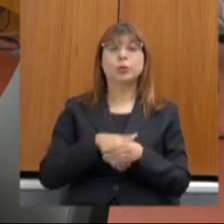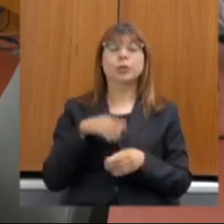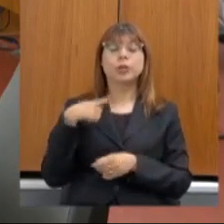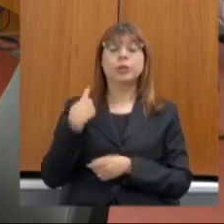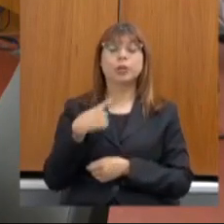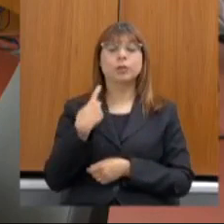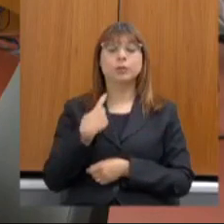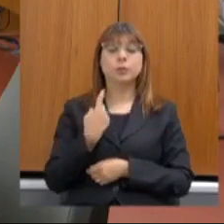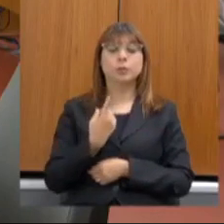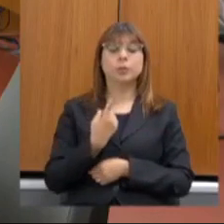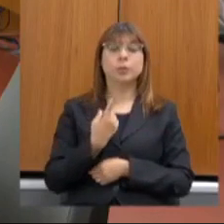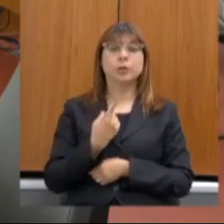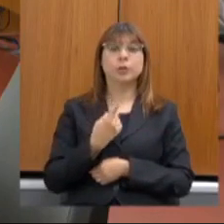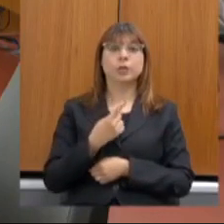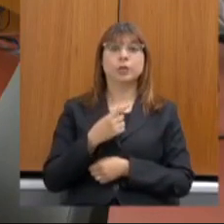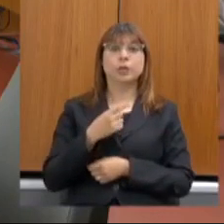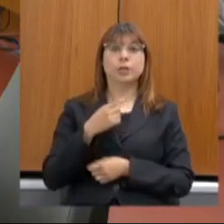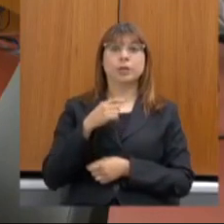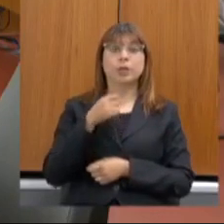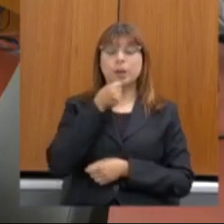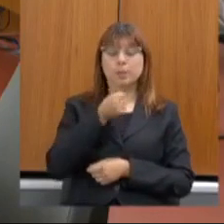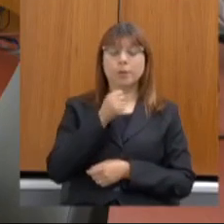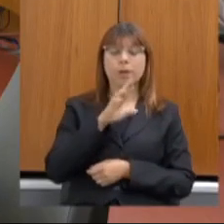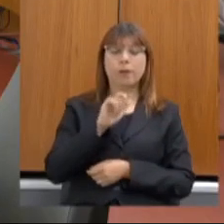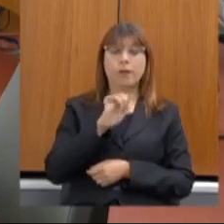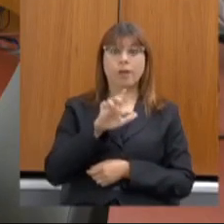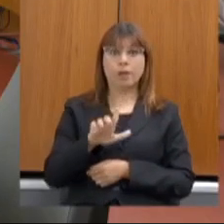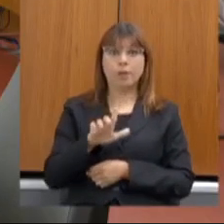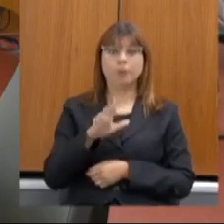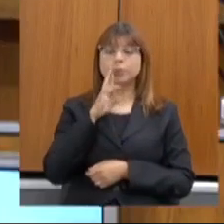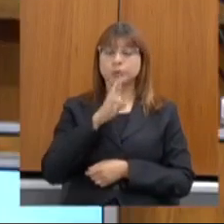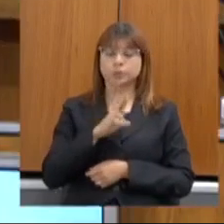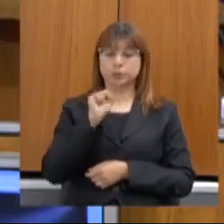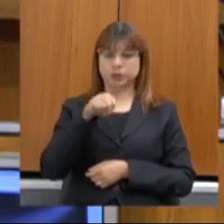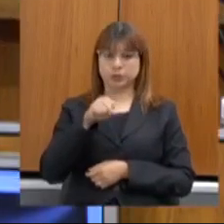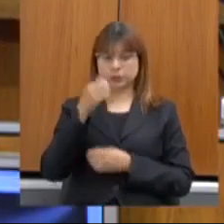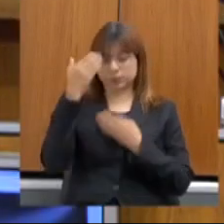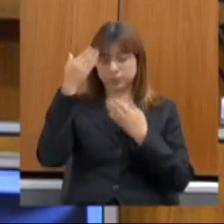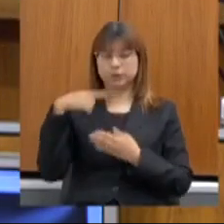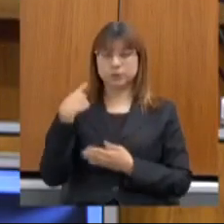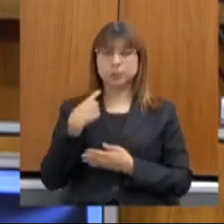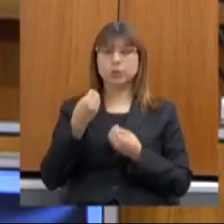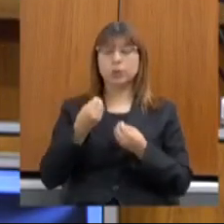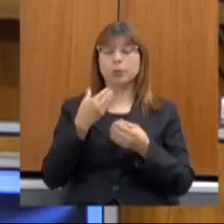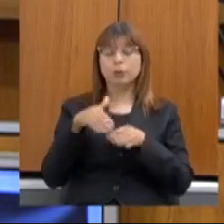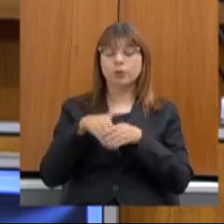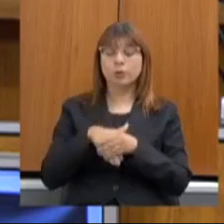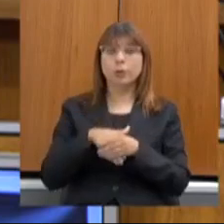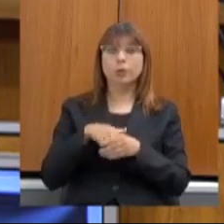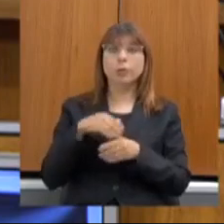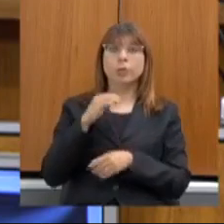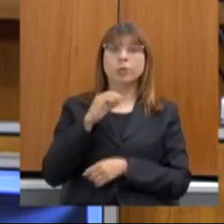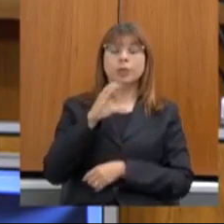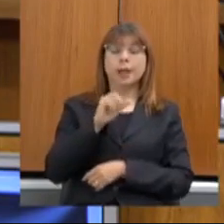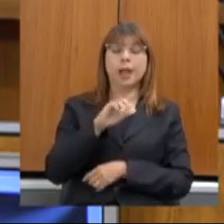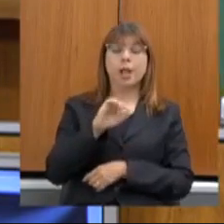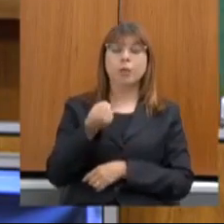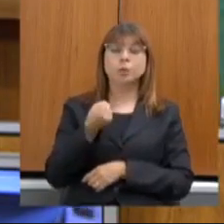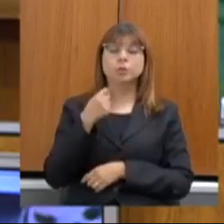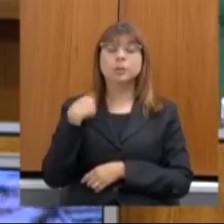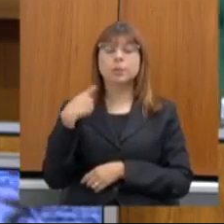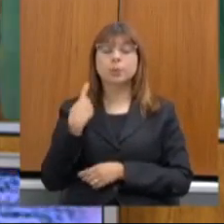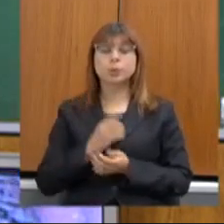vota o deputado o repórter Rafael Martins voto sim ao requerimento Obrigada Deputado como volta o deputado Carlos